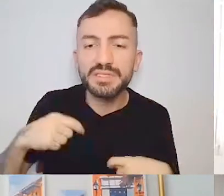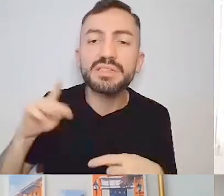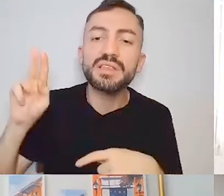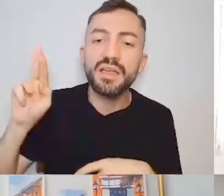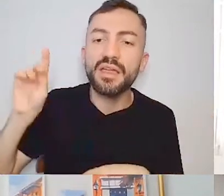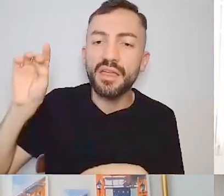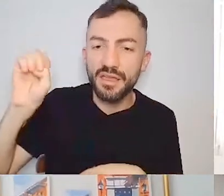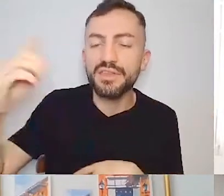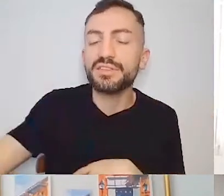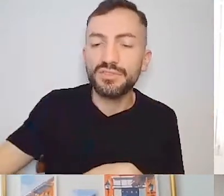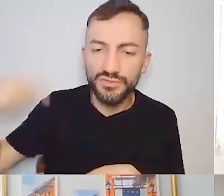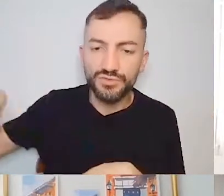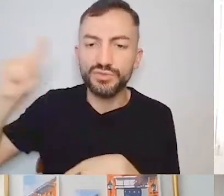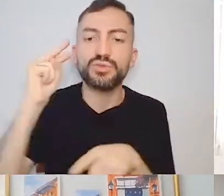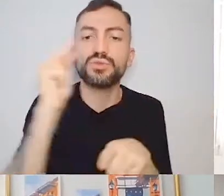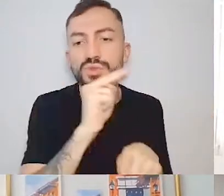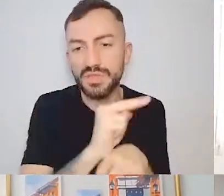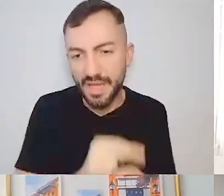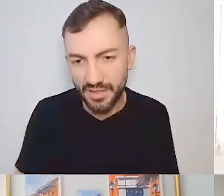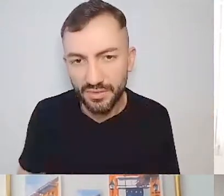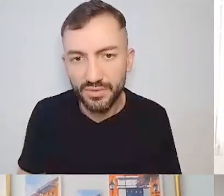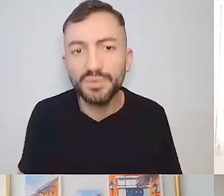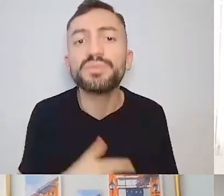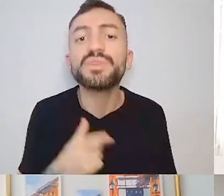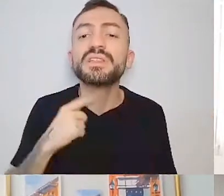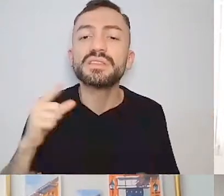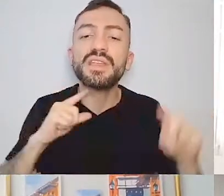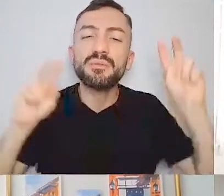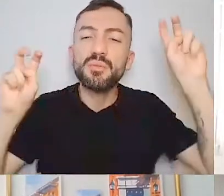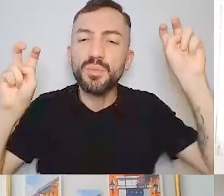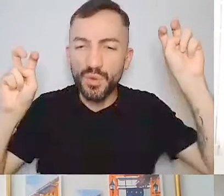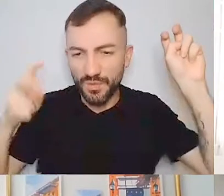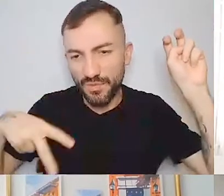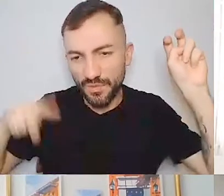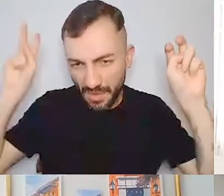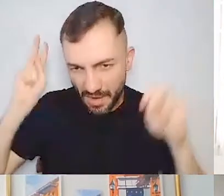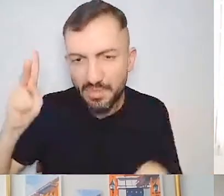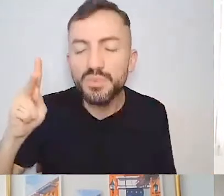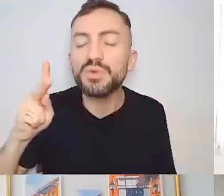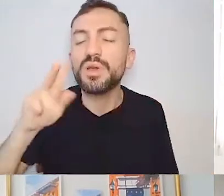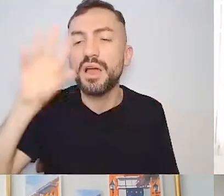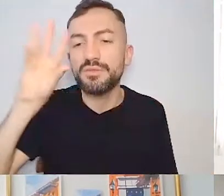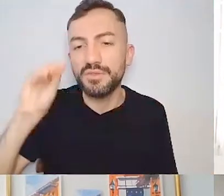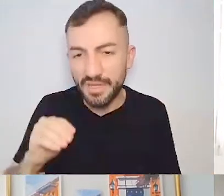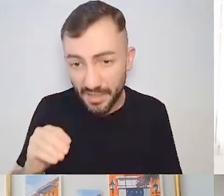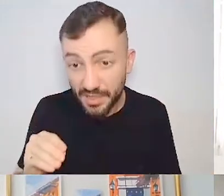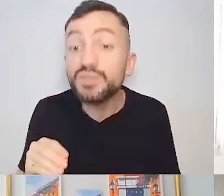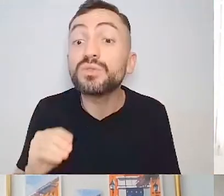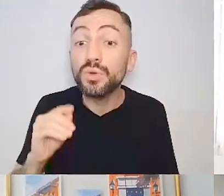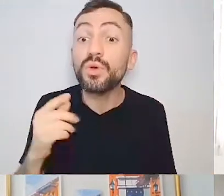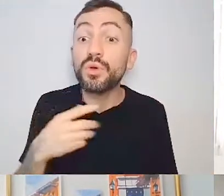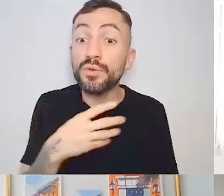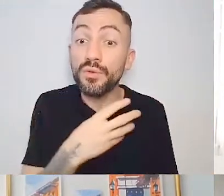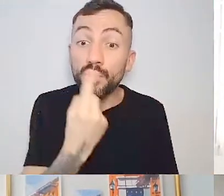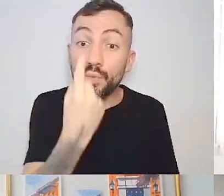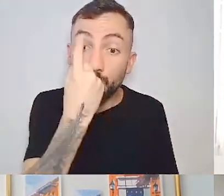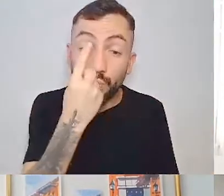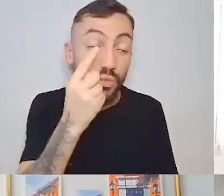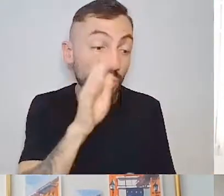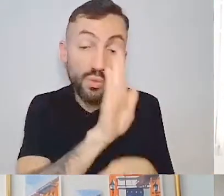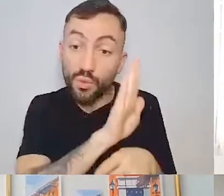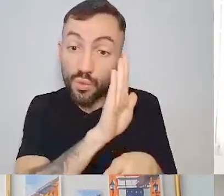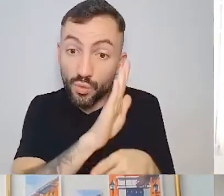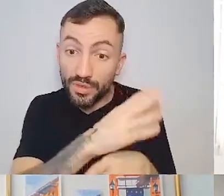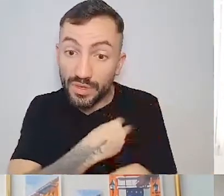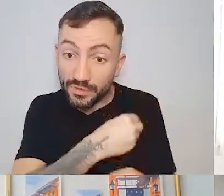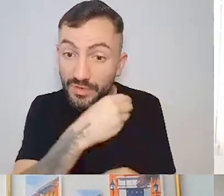criança precisa uma vila inteira, já dizia um provérbio africano. Por fim, sabemos que a possibilidade da